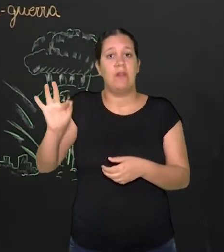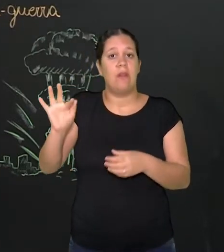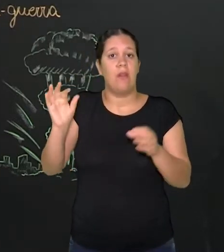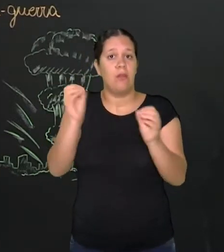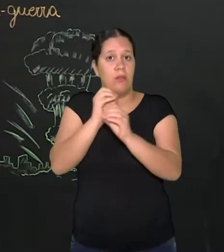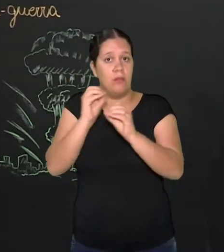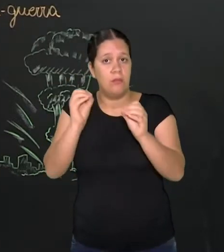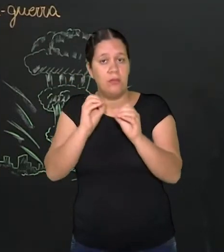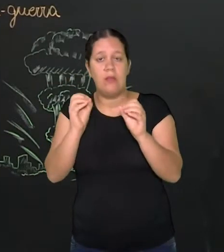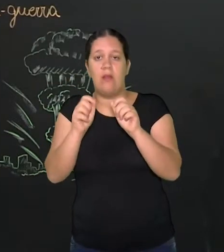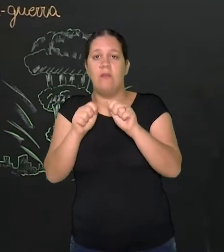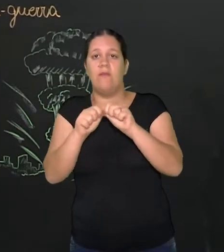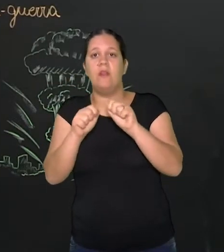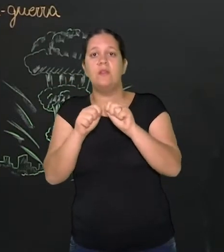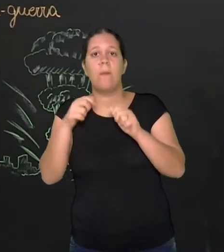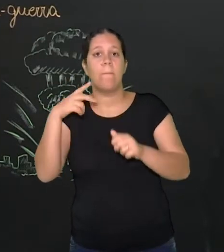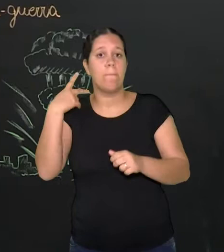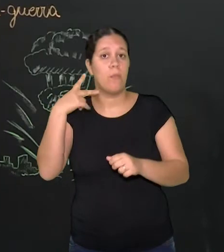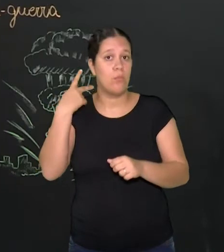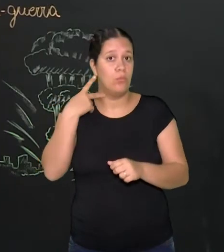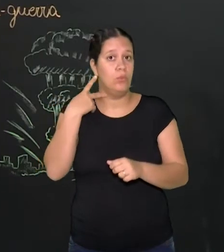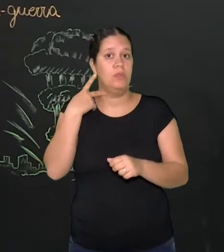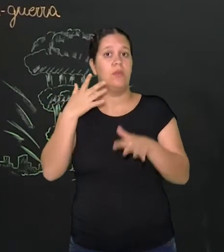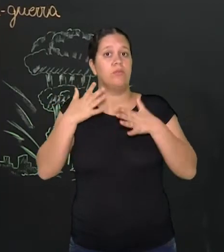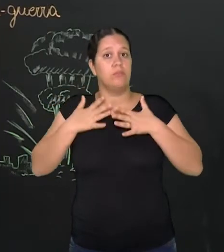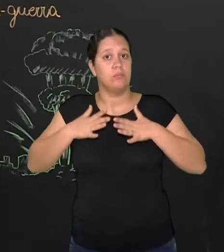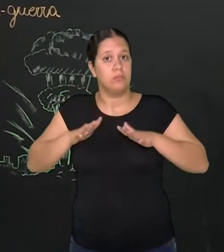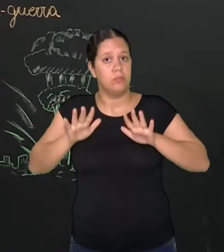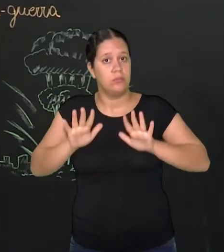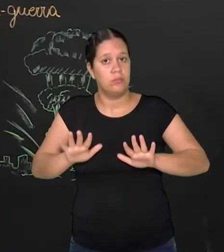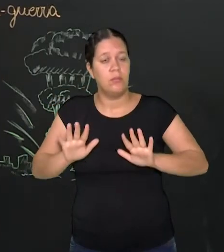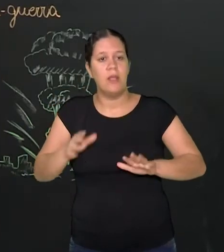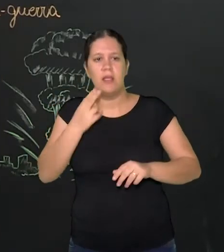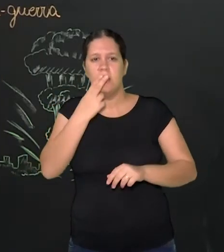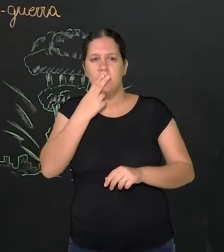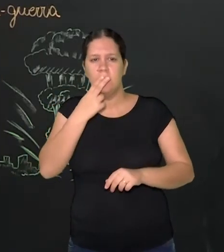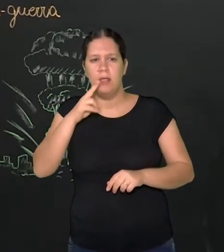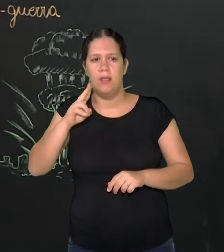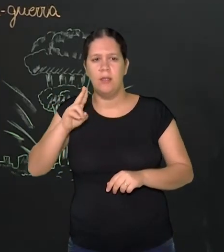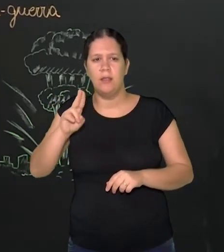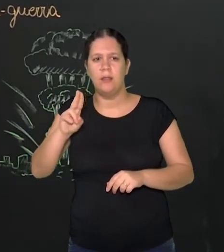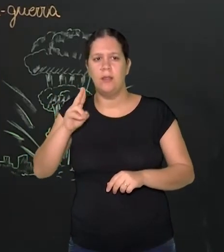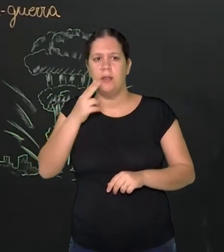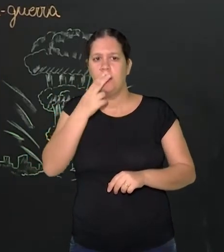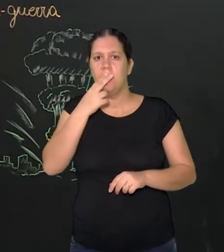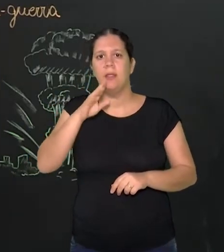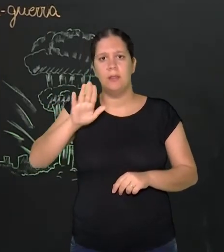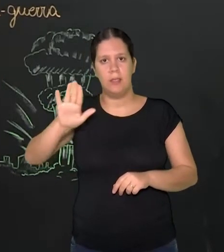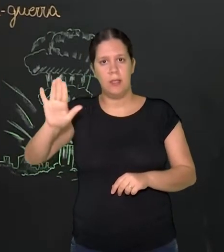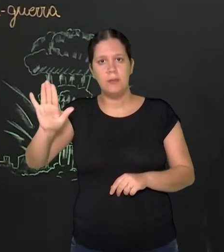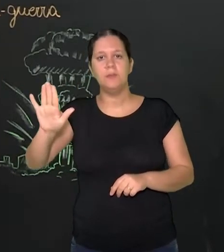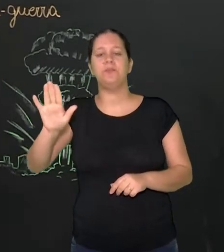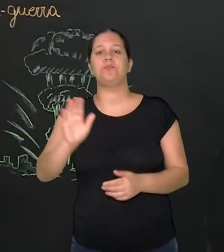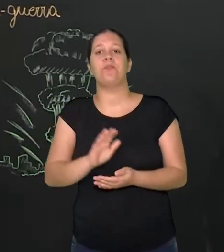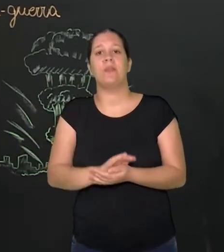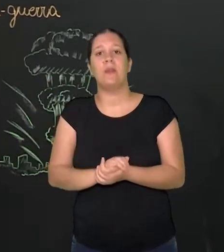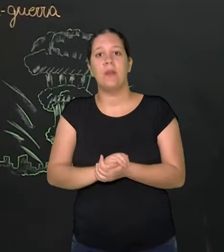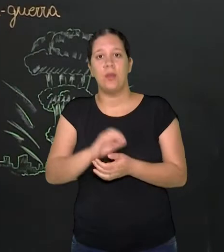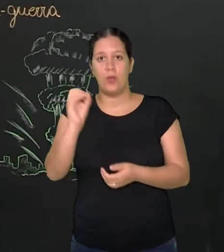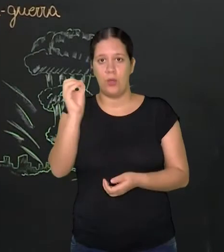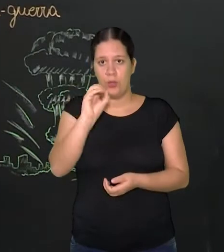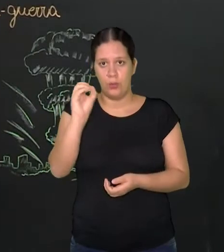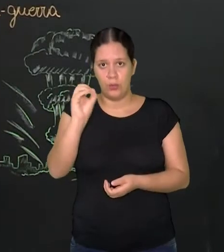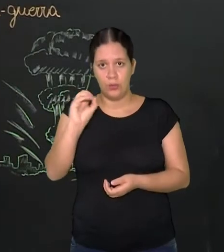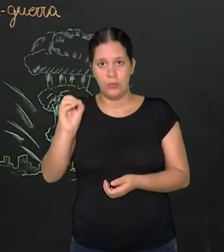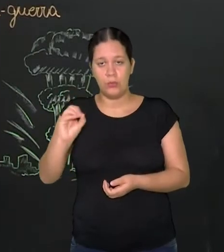nada fizeram. Essa foi a política do apaziguamento. E Hitler não parou por aí, né? No mesmo ano,